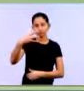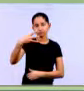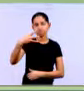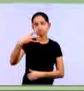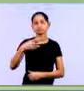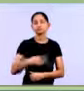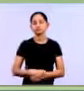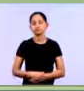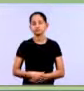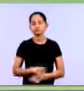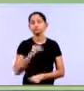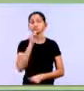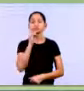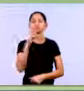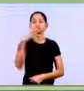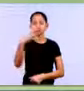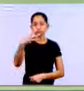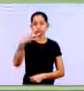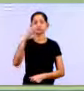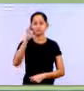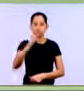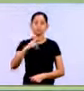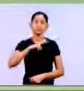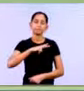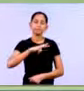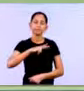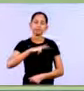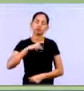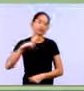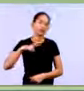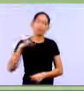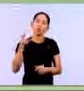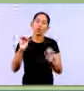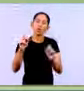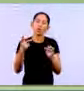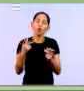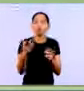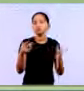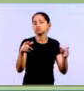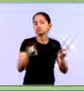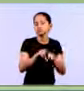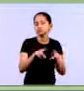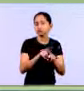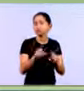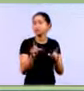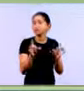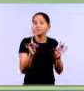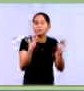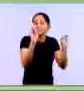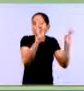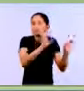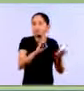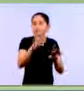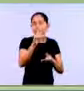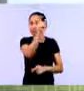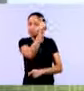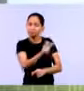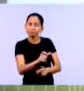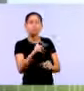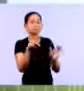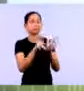competência. Entre elas, a privativa ou exclusiva, que consiste naquela em que somente aquele ente tem o